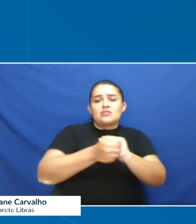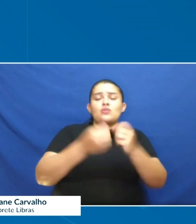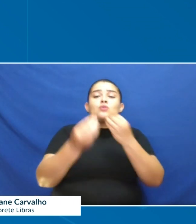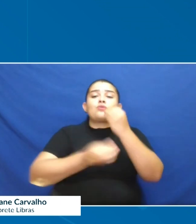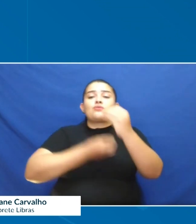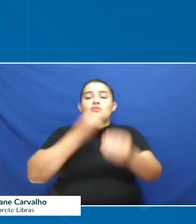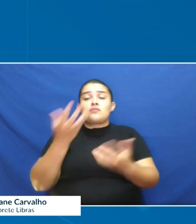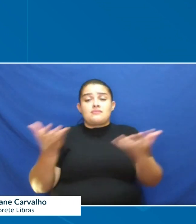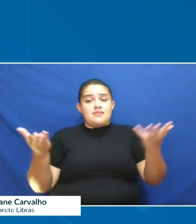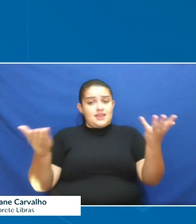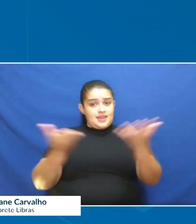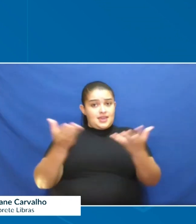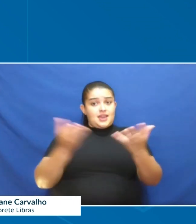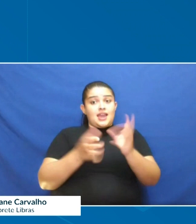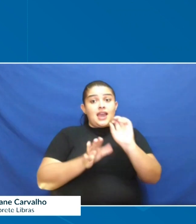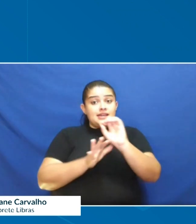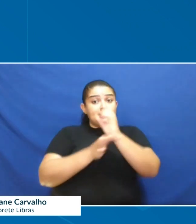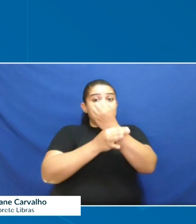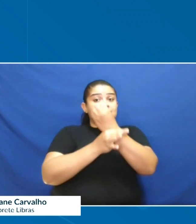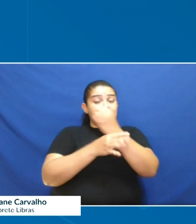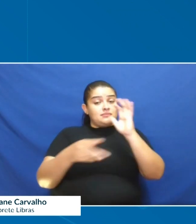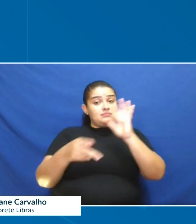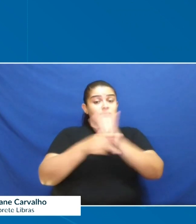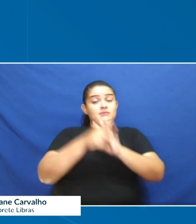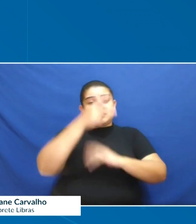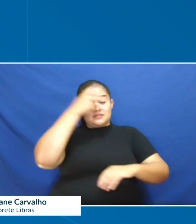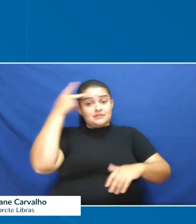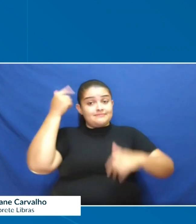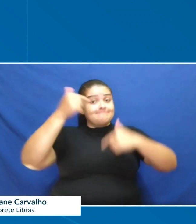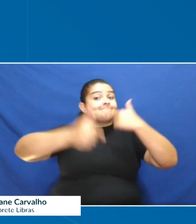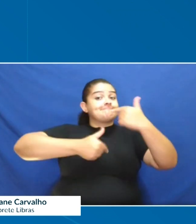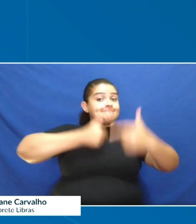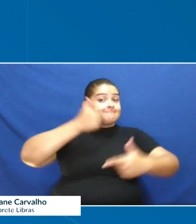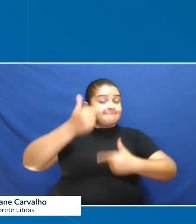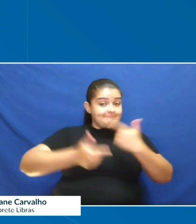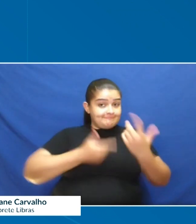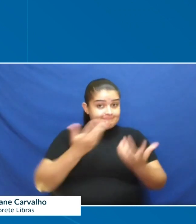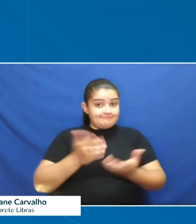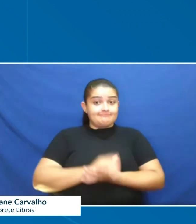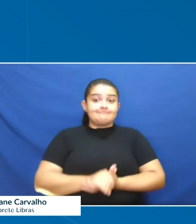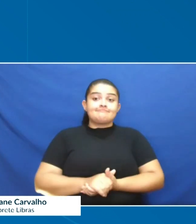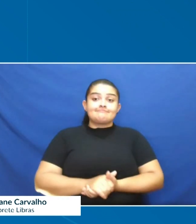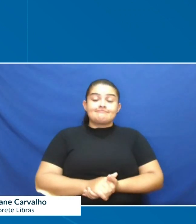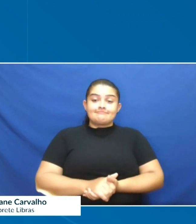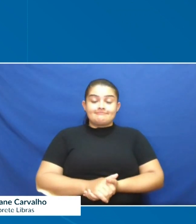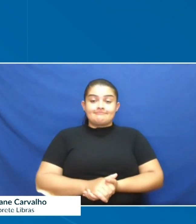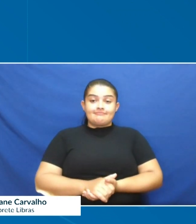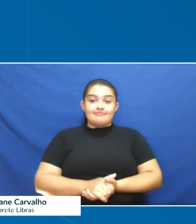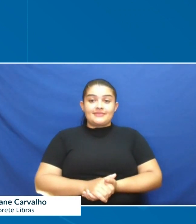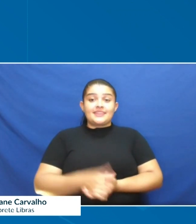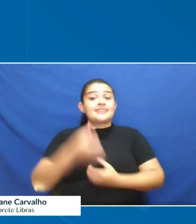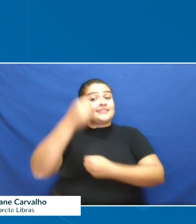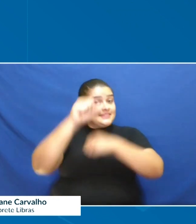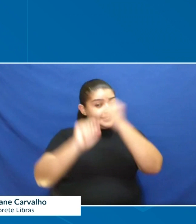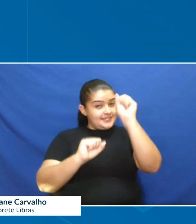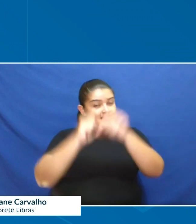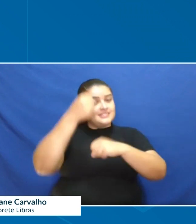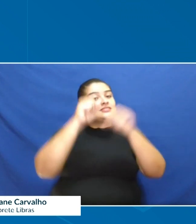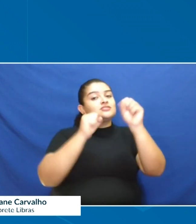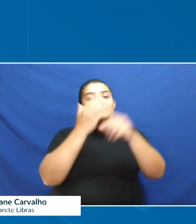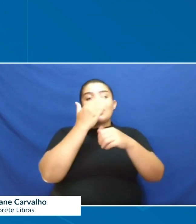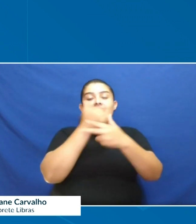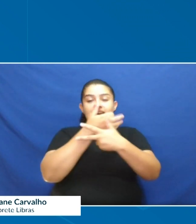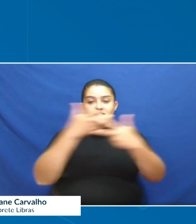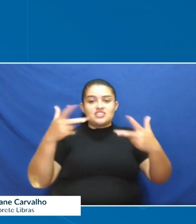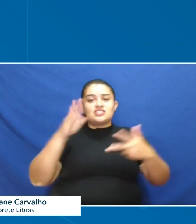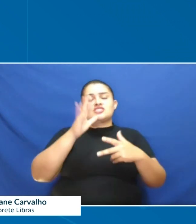essa biossegurança no procedimento dela. E no caso da alimentícia, ela já tinha os equipamentos de proteção individual,